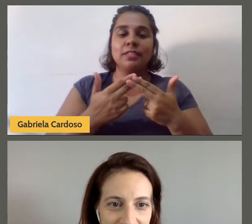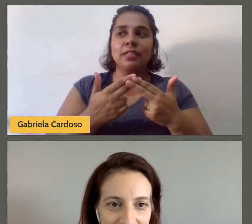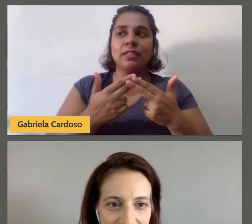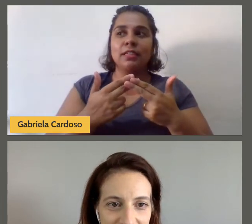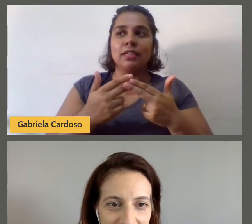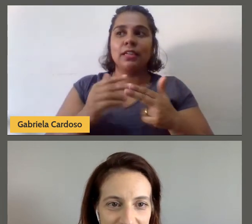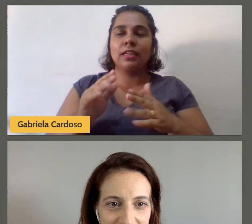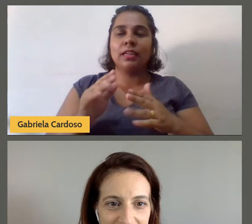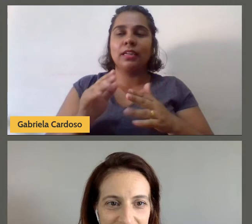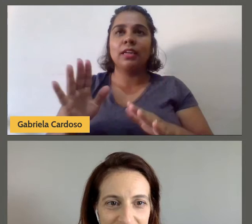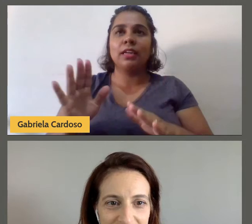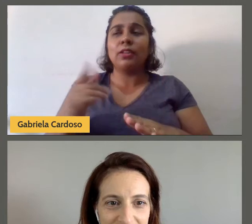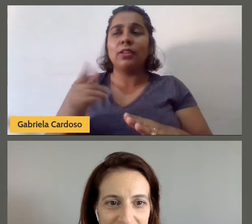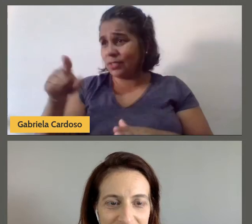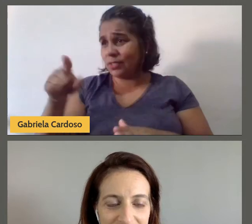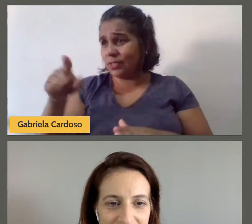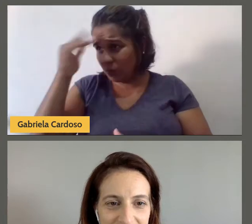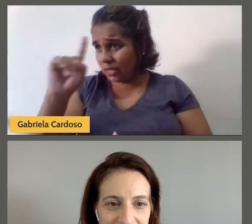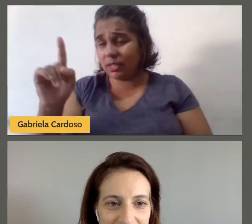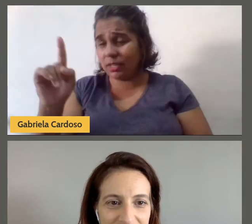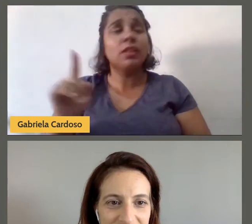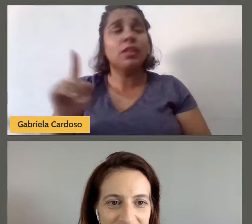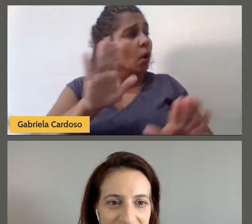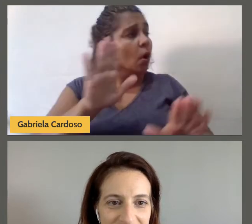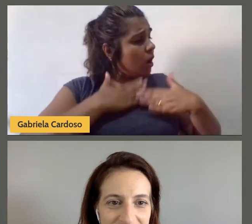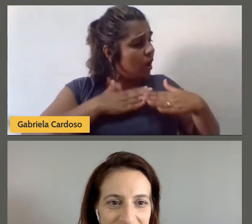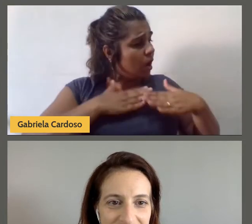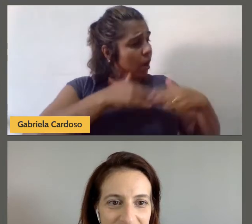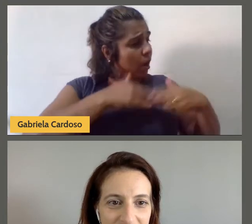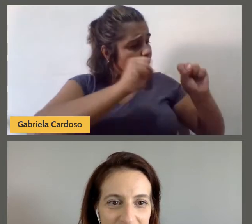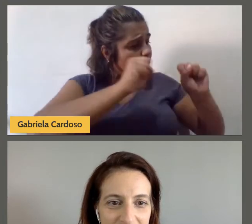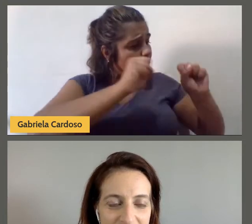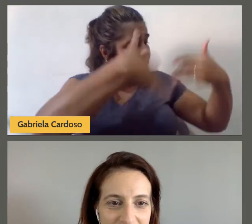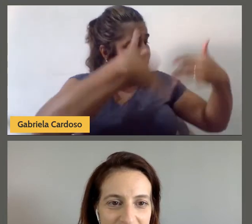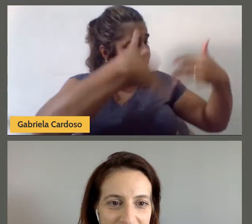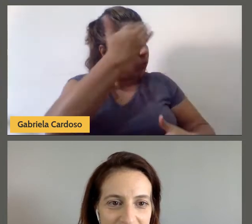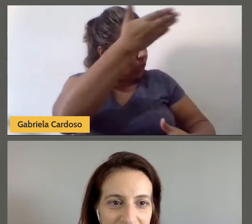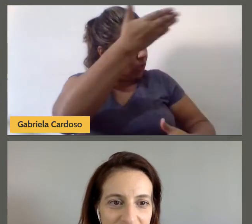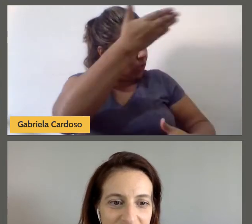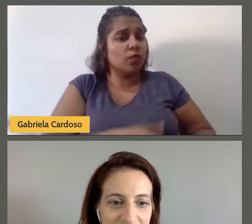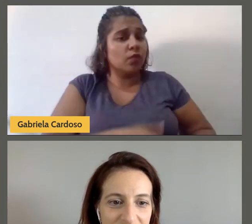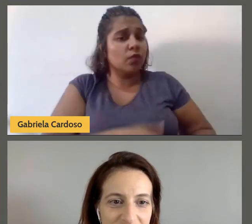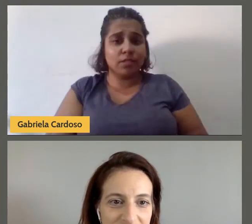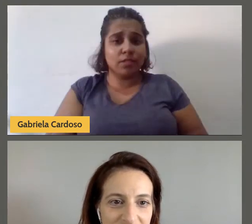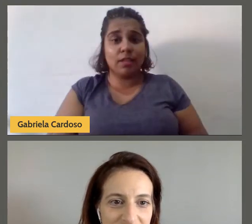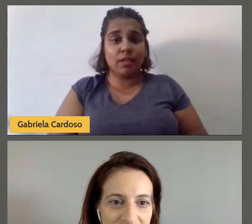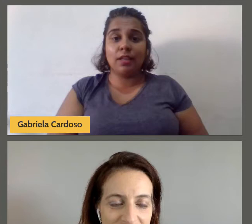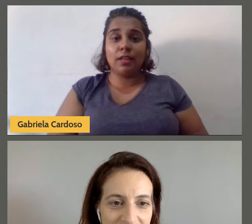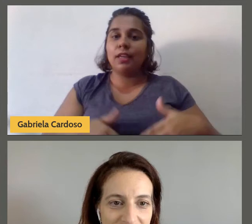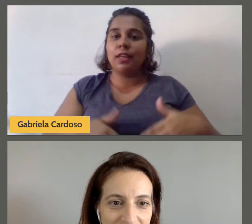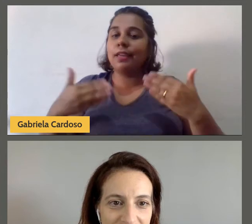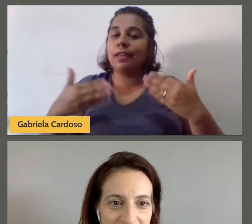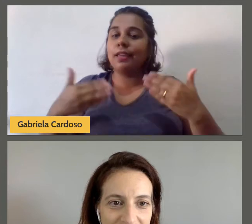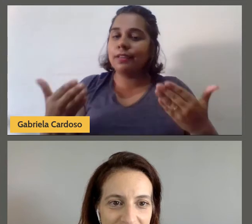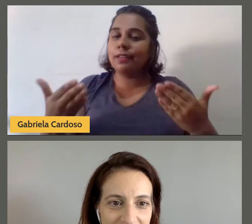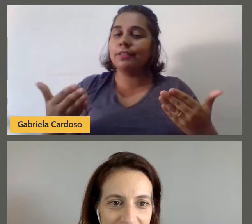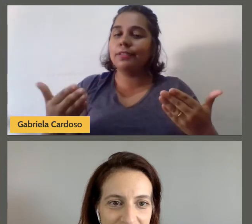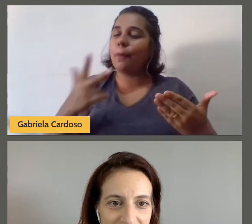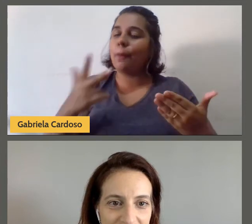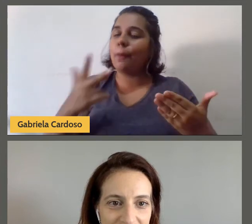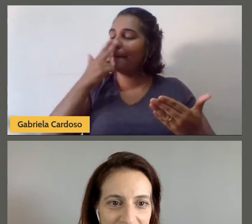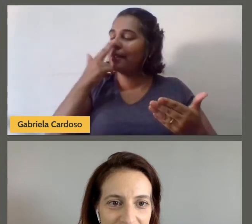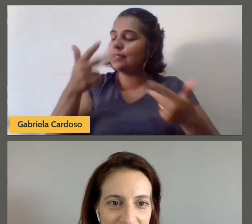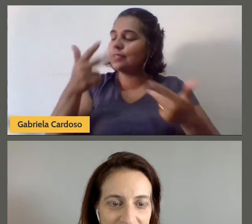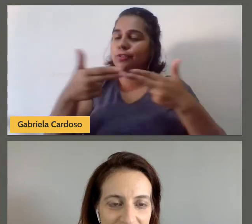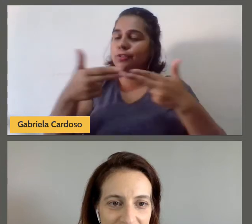entendendo. Aí eu falava, não, mas eu não falo inglês. Não, mas eu te entendo, sabe? Só isso já mudava o dia inteiro. Tipo, já, sei